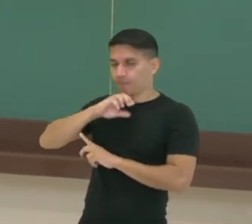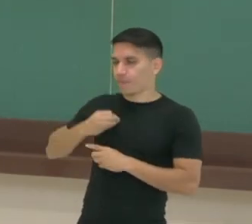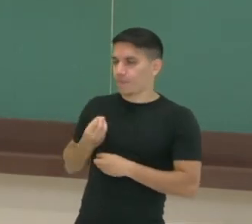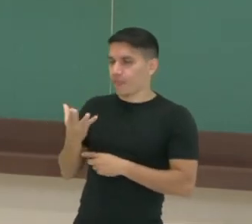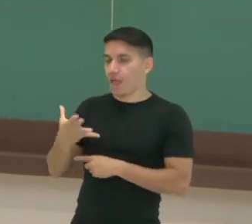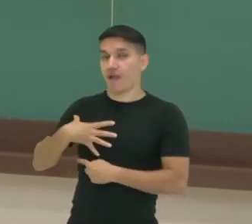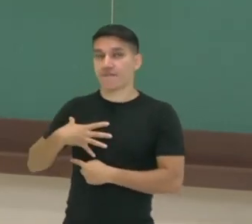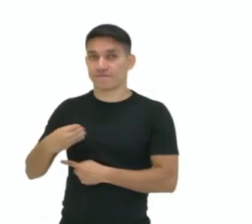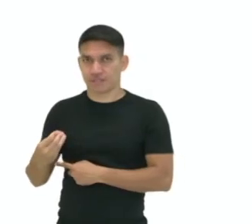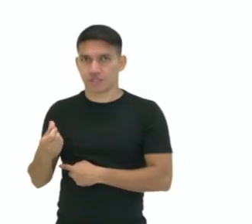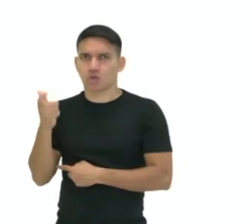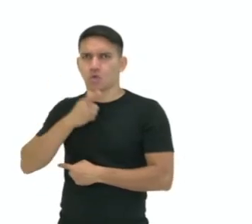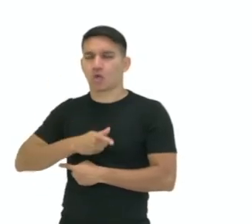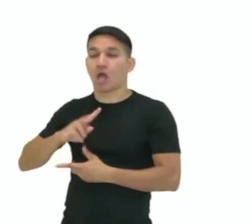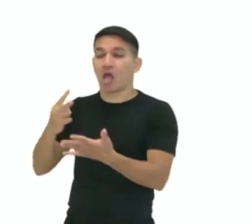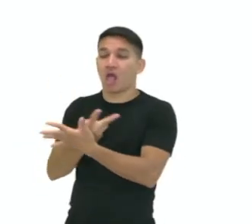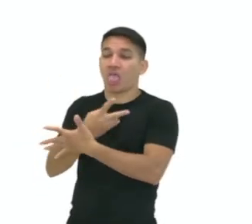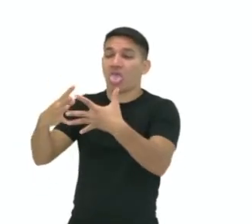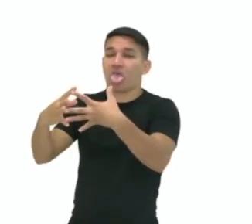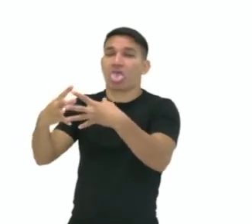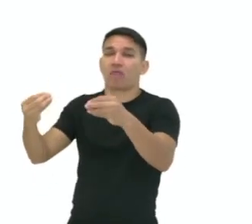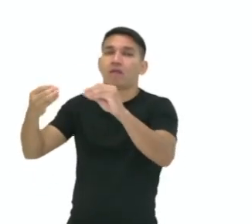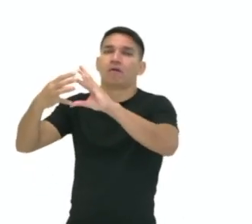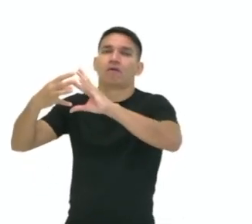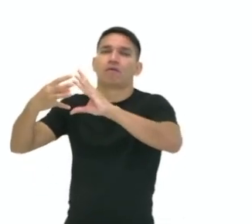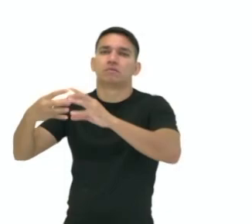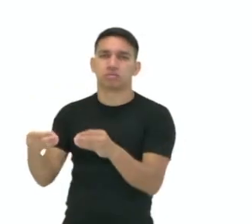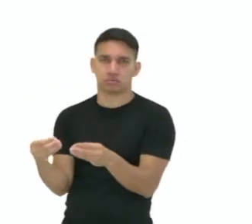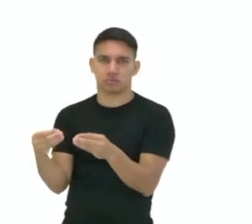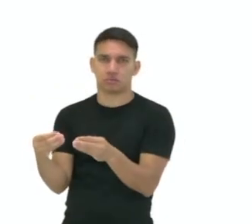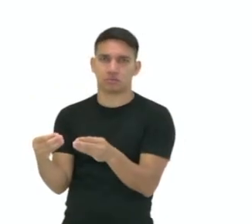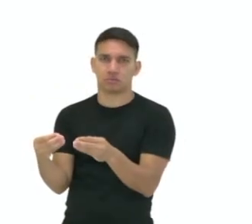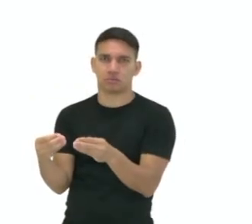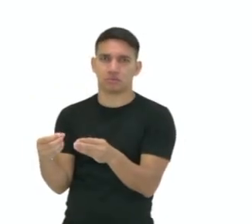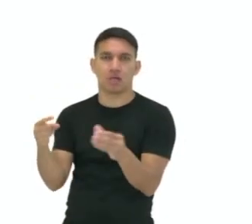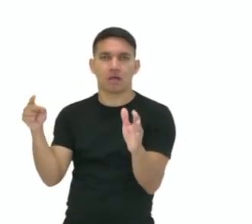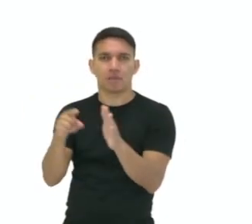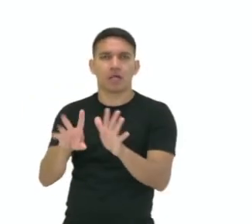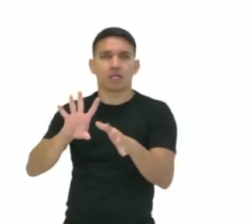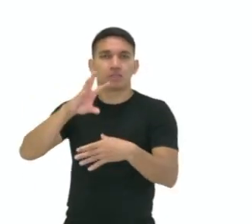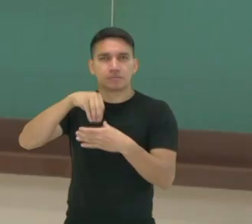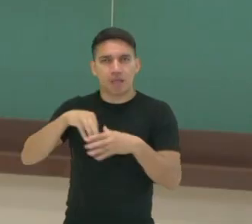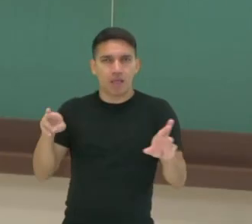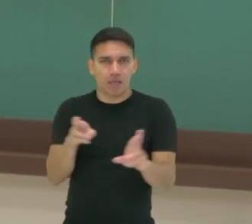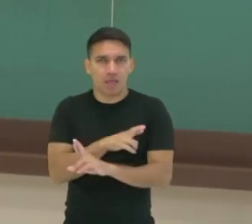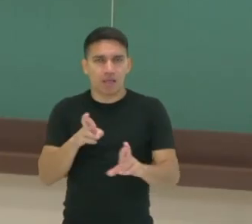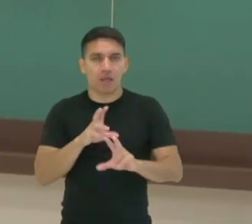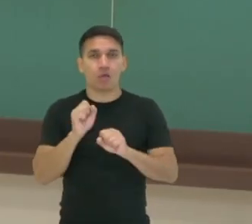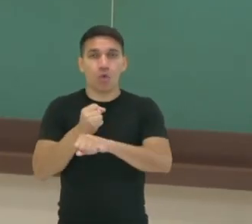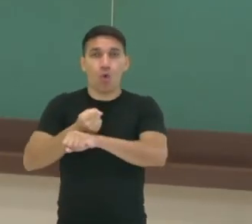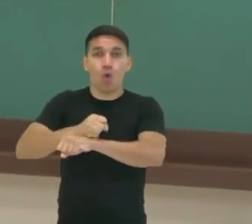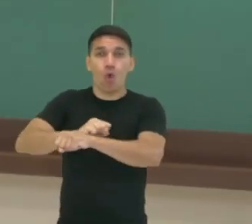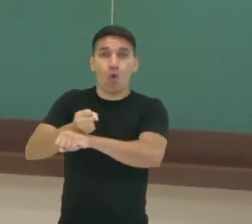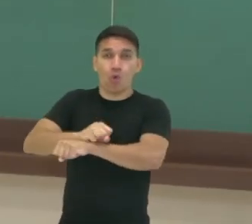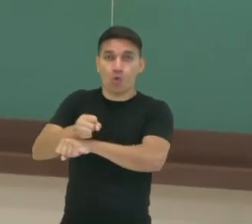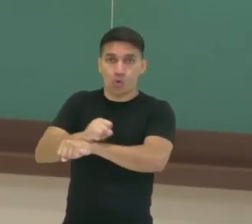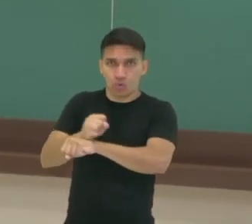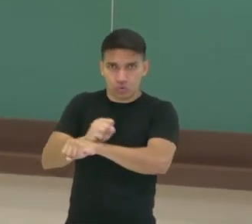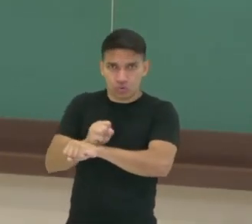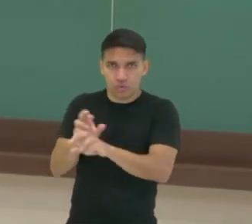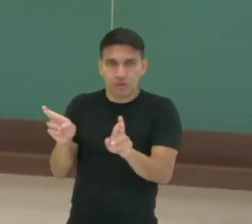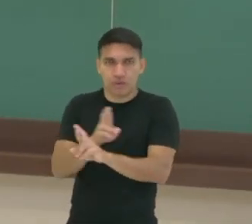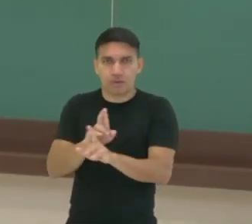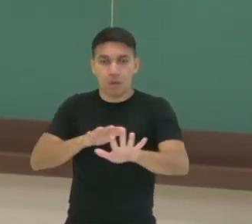ocorre a degeneração e atrofia dos músculos esqueléticos, aqueles que estão associados com os ossos,